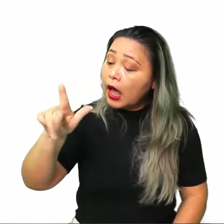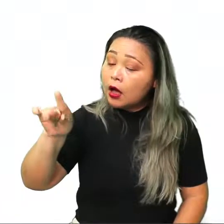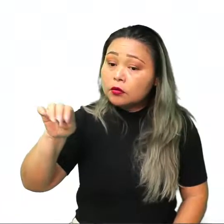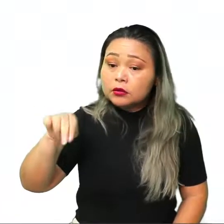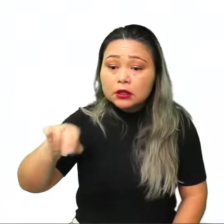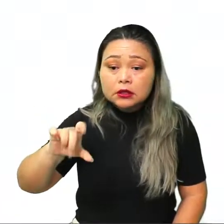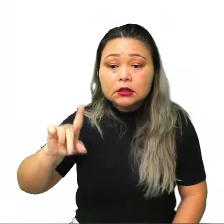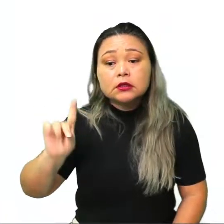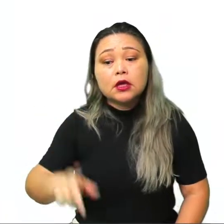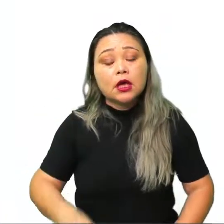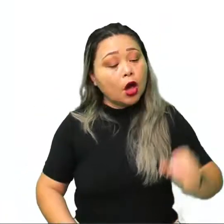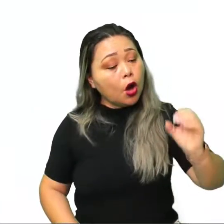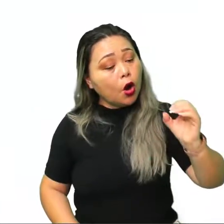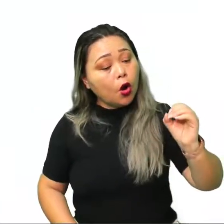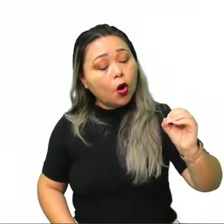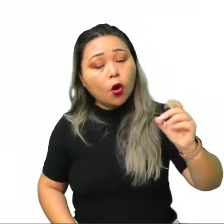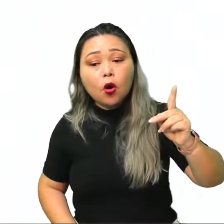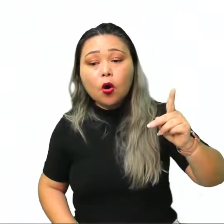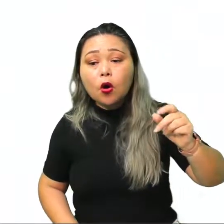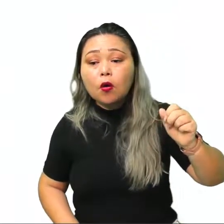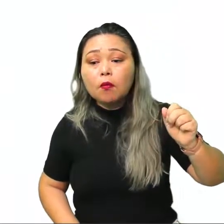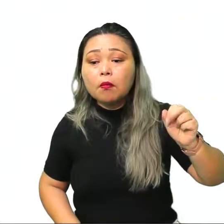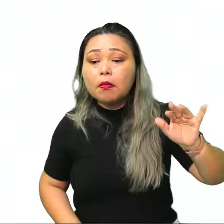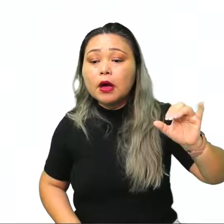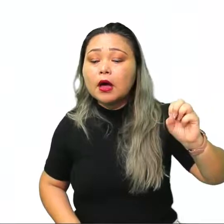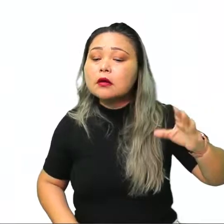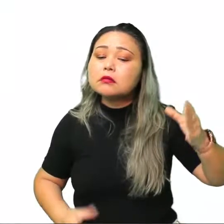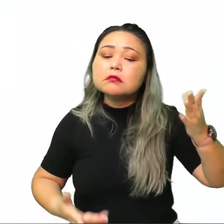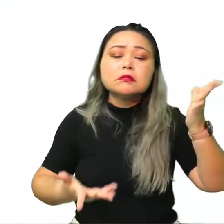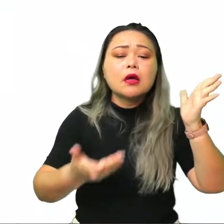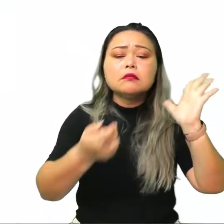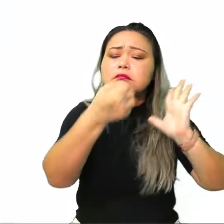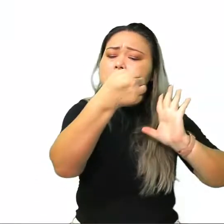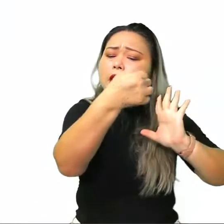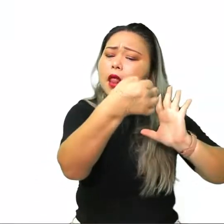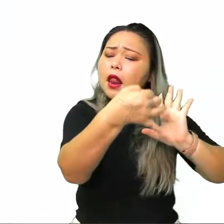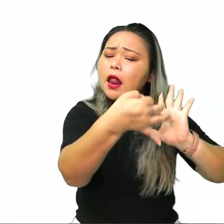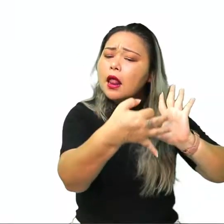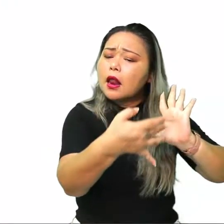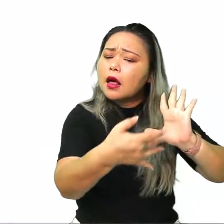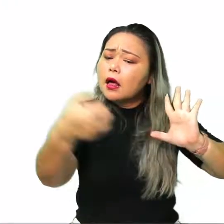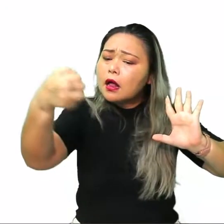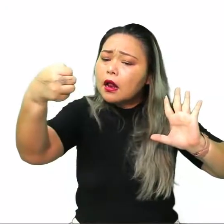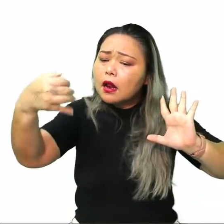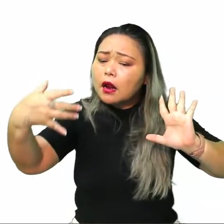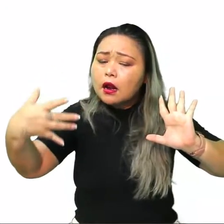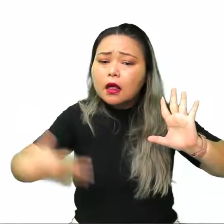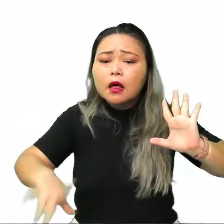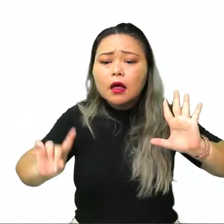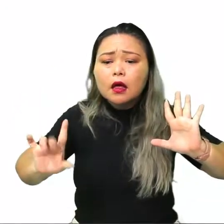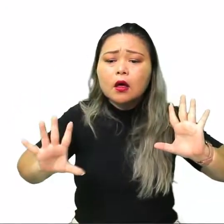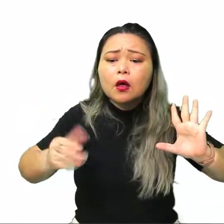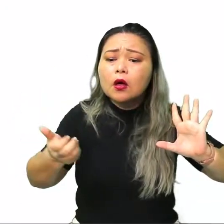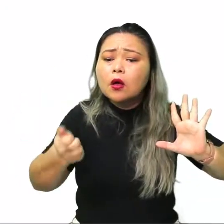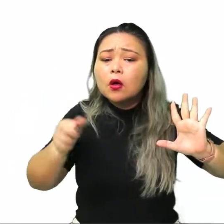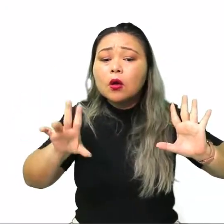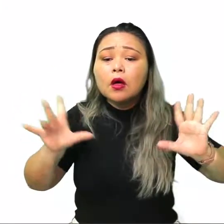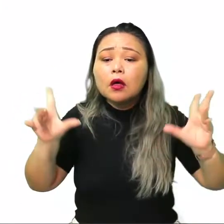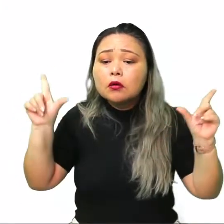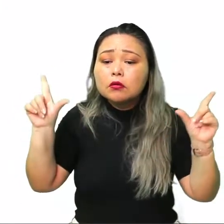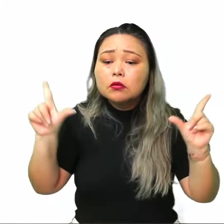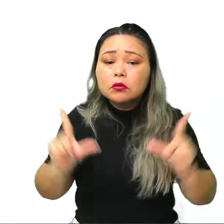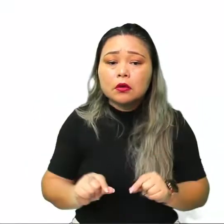Eles descreveram ali toda a atmosfera, né, de como era descrita. Mas aqui no nosso resumo, olha